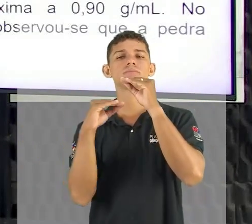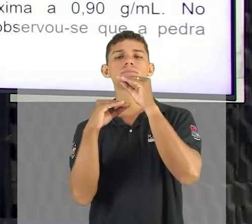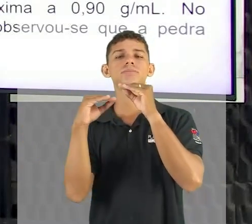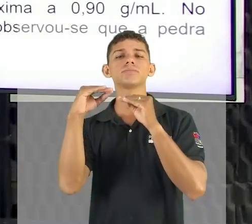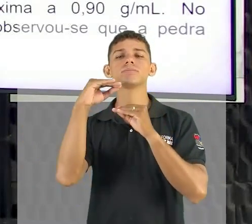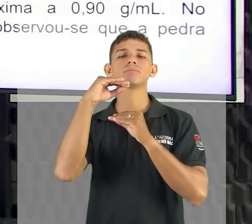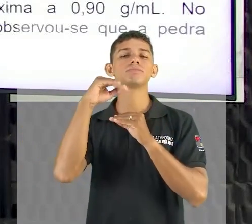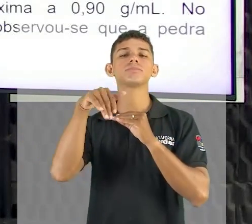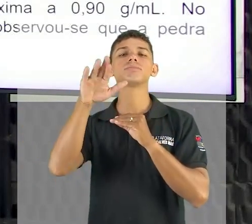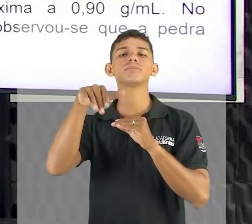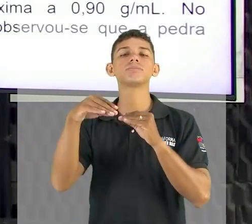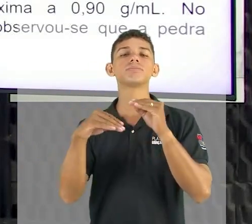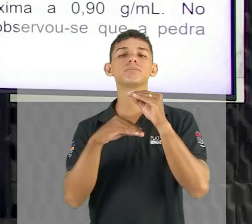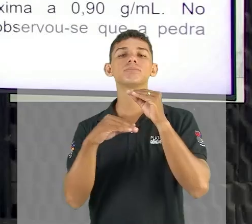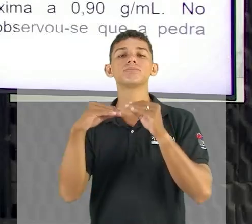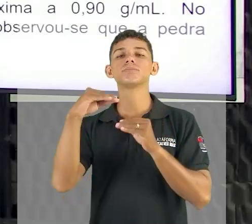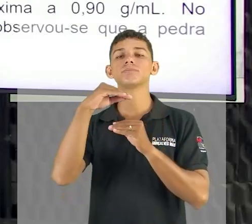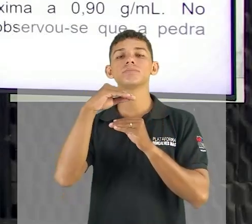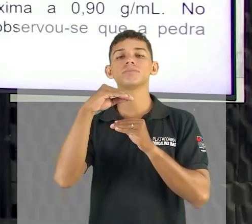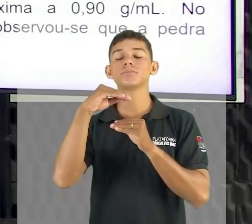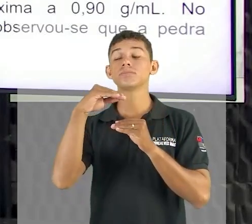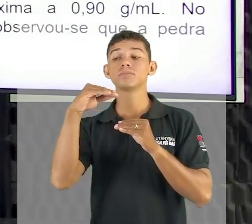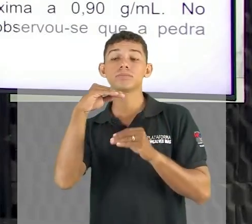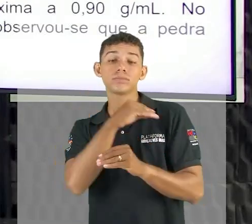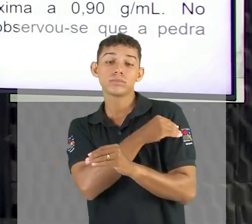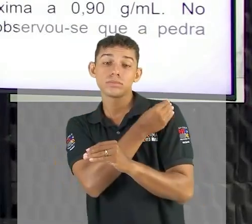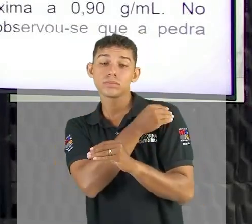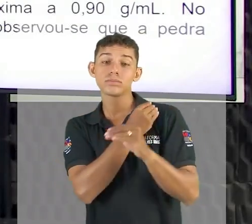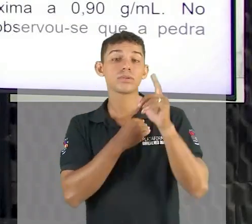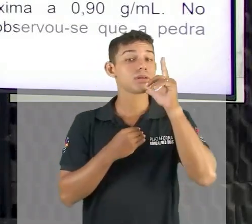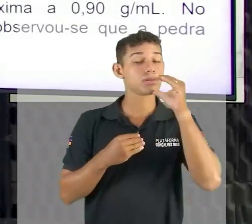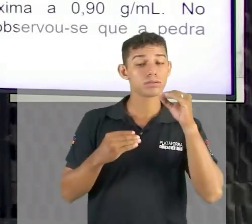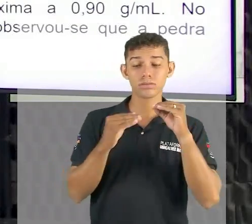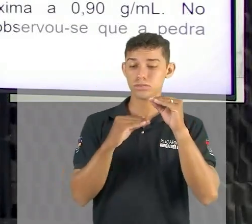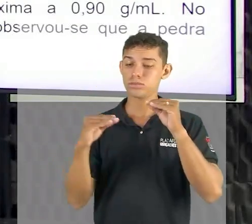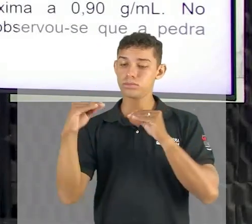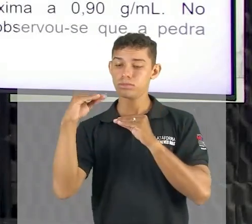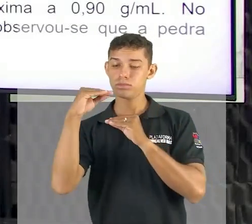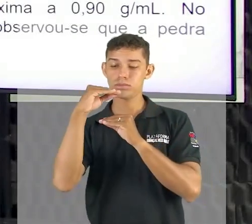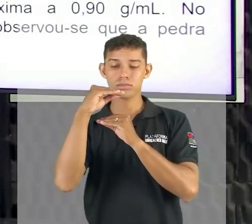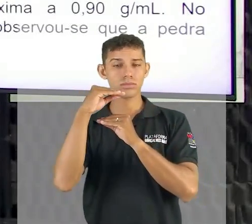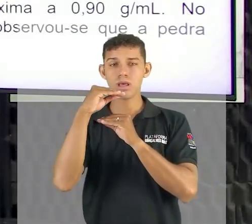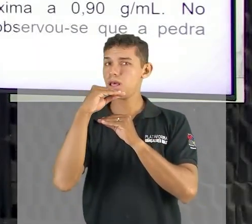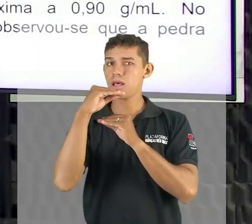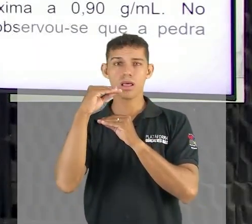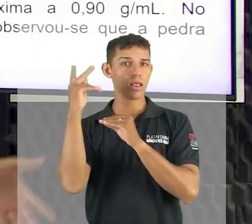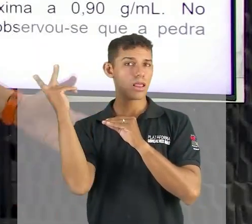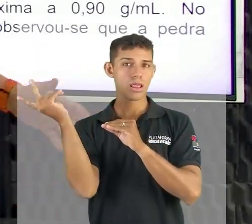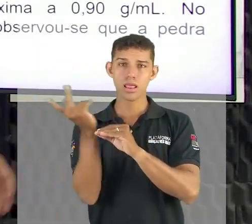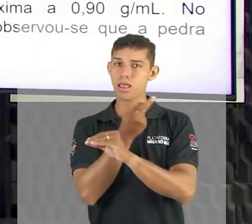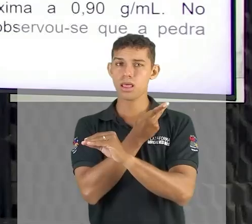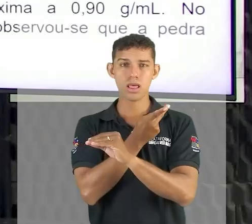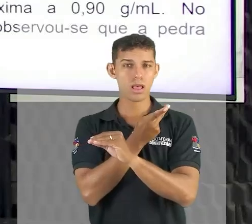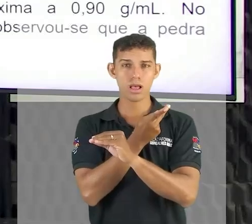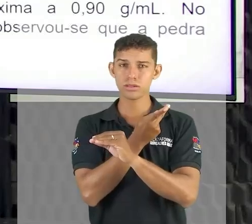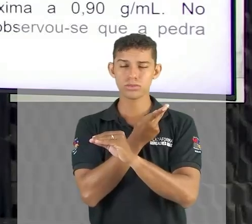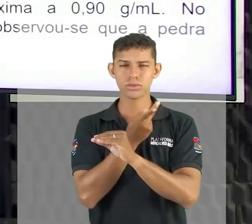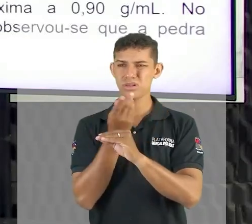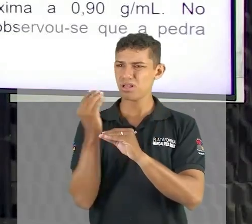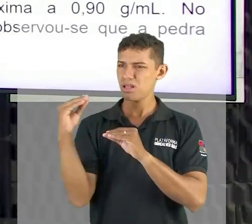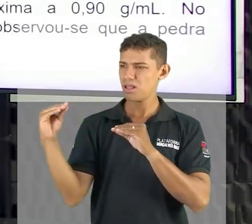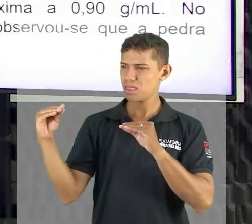Pensa aí, quem fica em cima? Se você respondeu etanol, você está muito errado. Mas Daniel, por